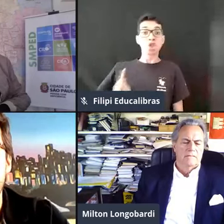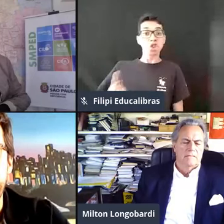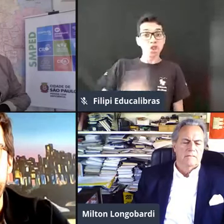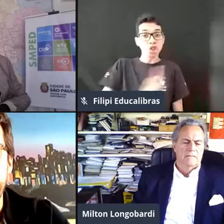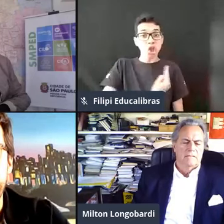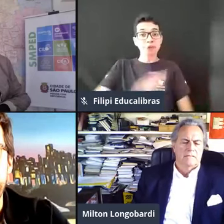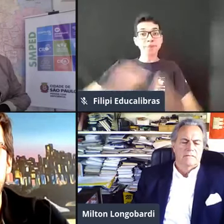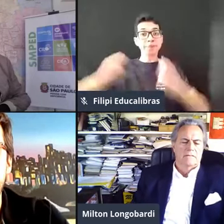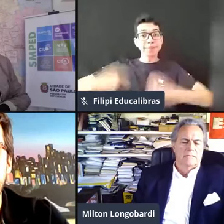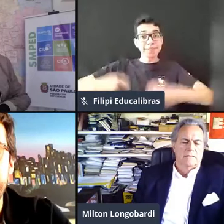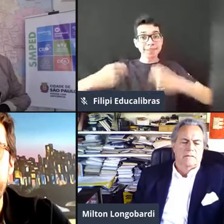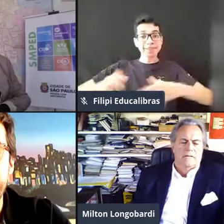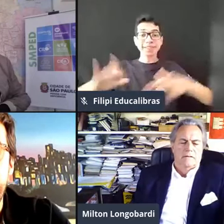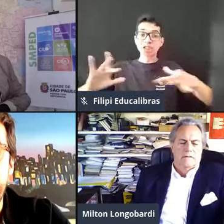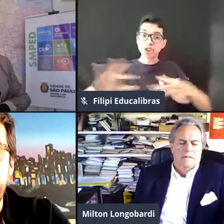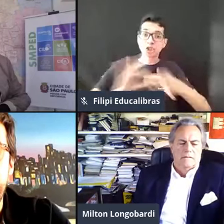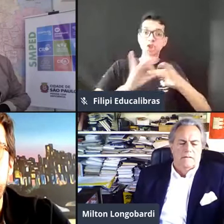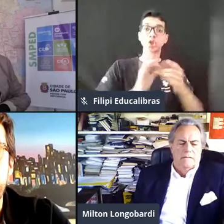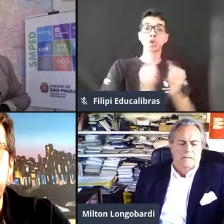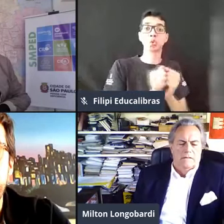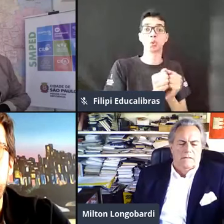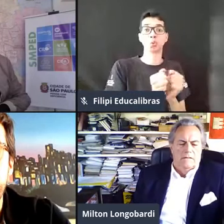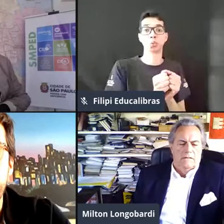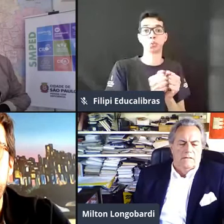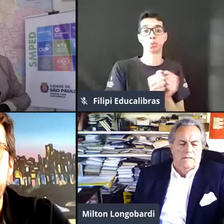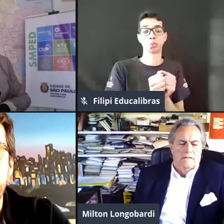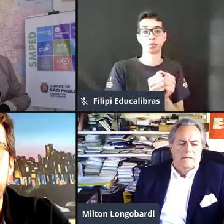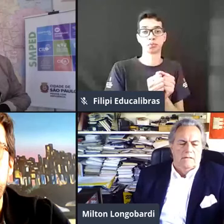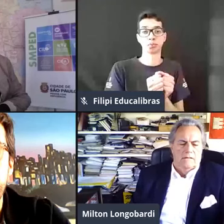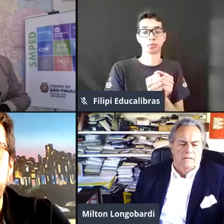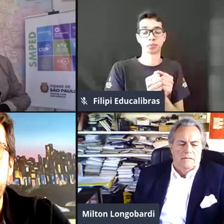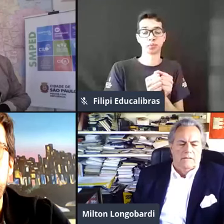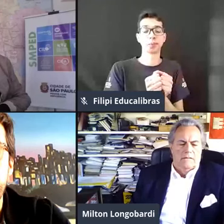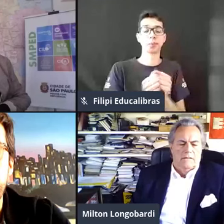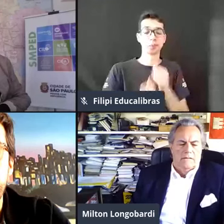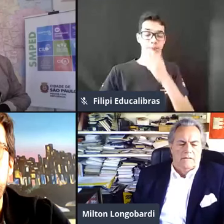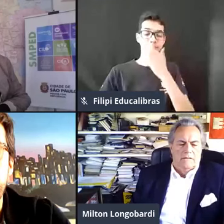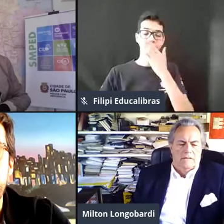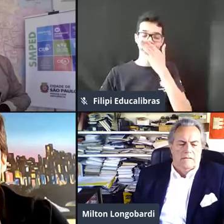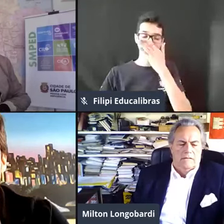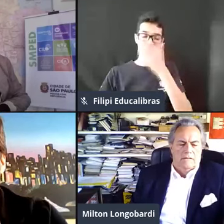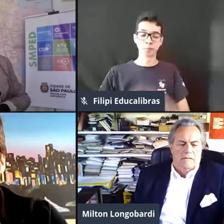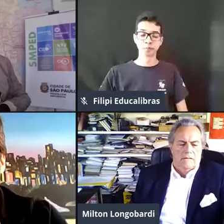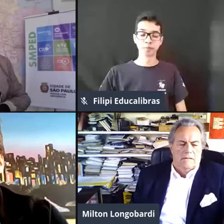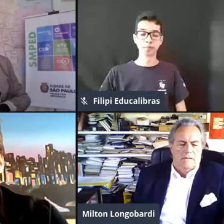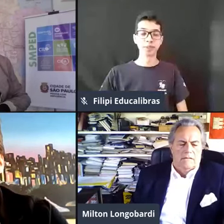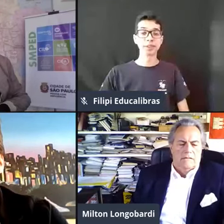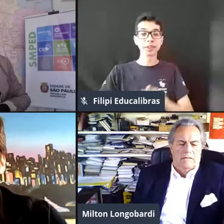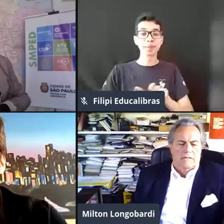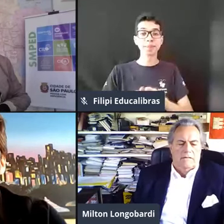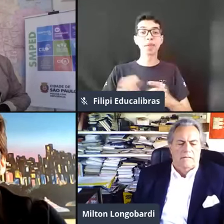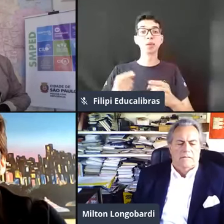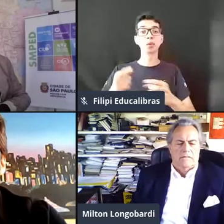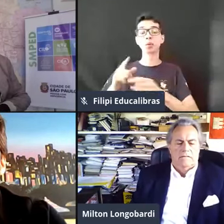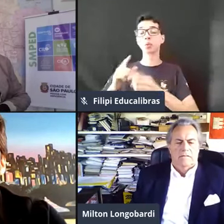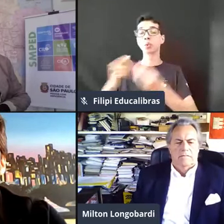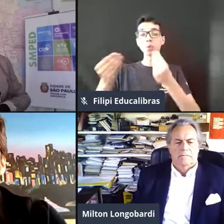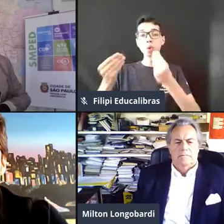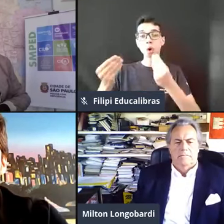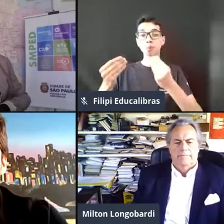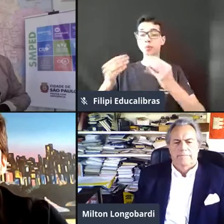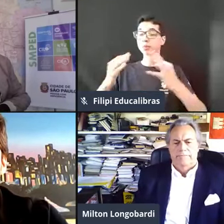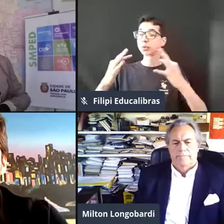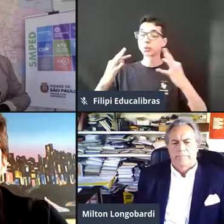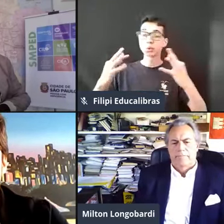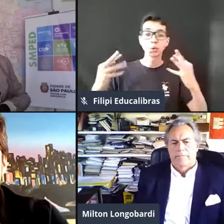a necessidade de cuidar de quem precisa, as propostas estejam claras